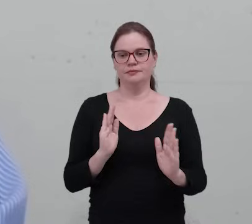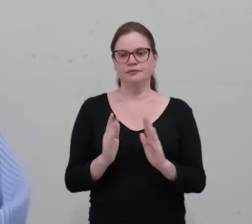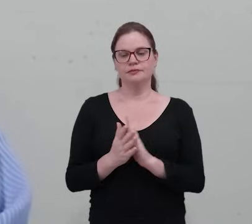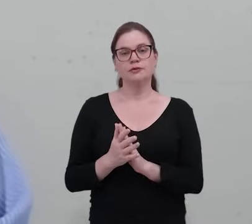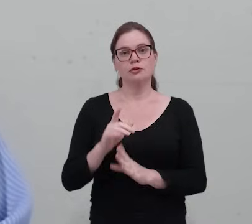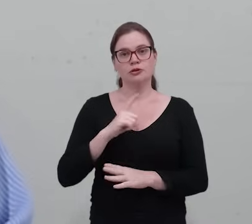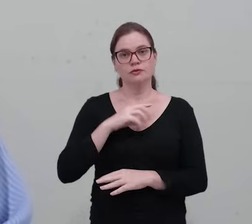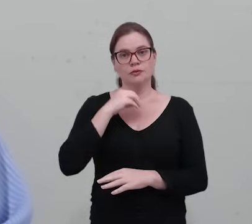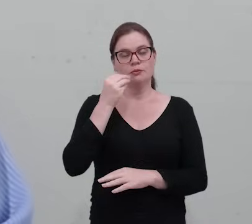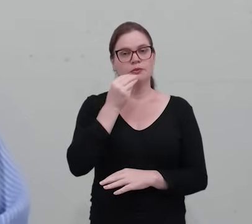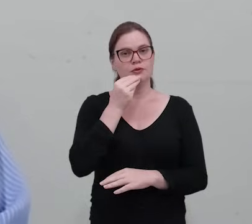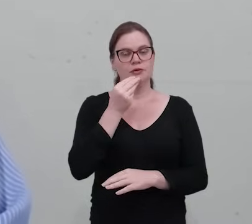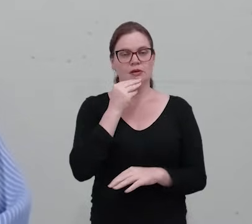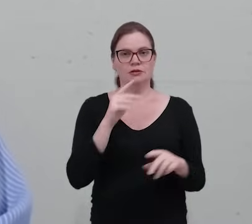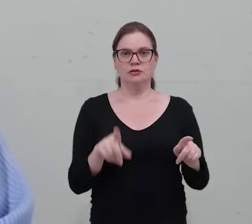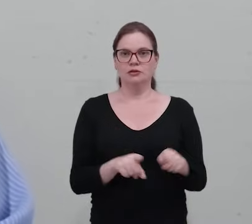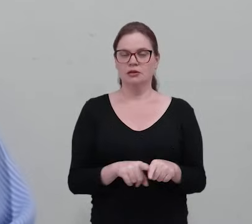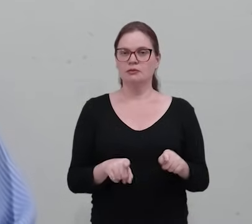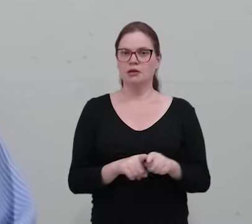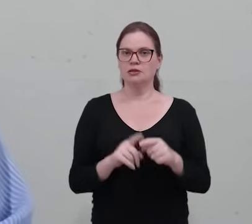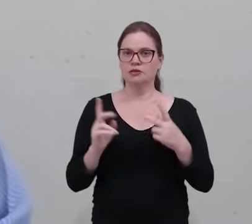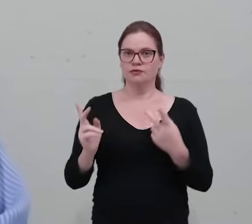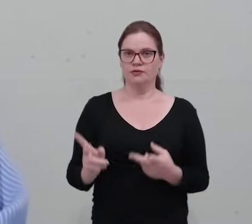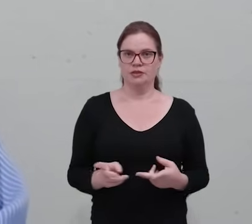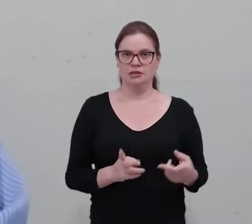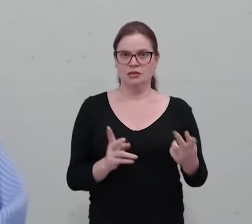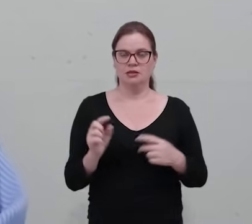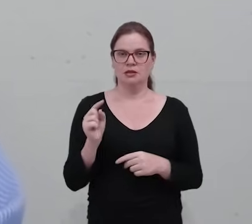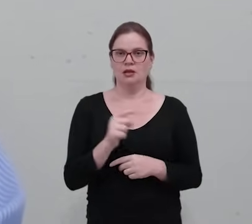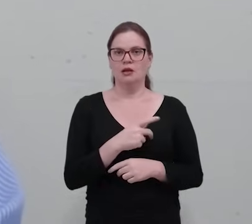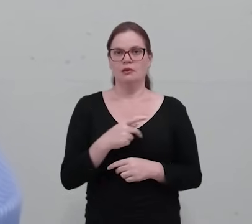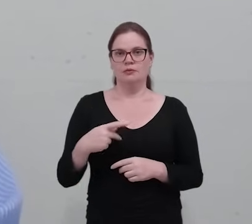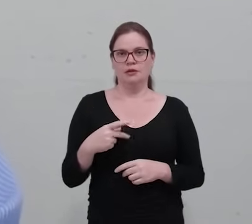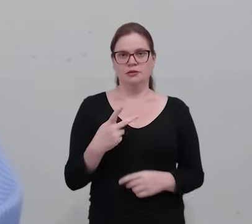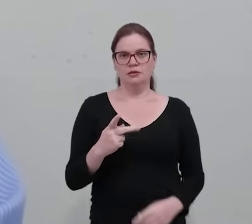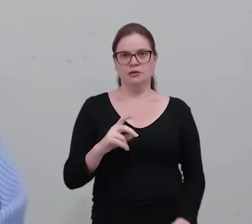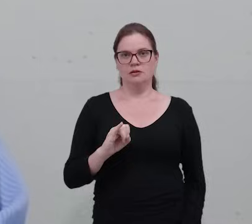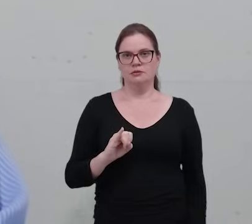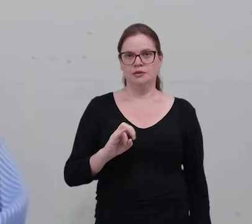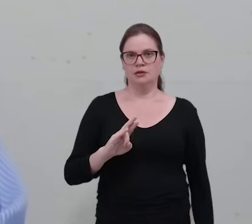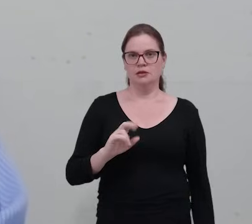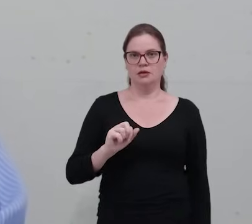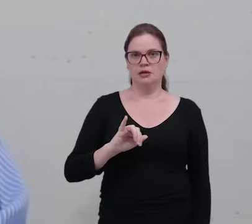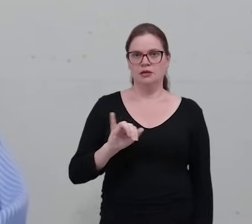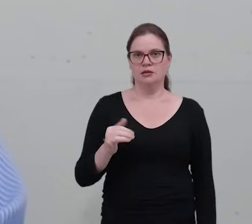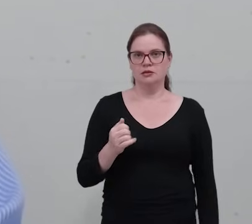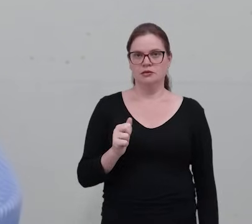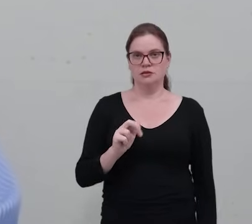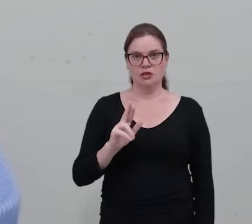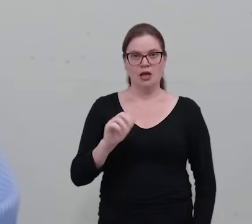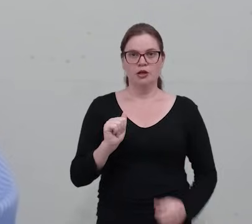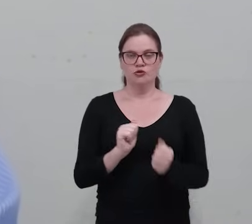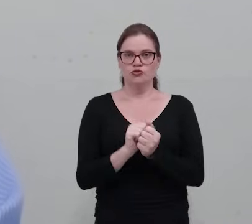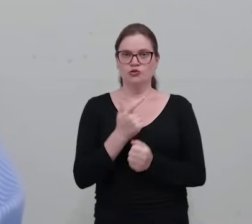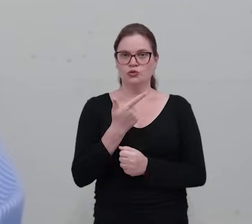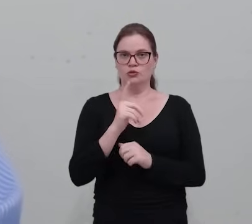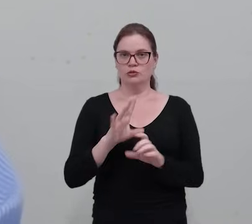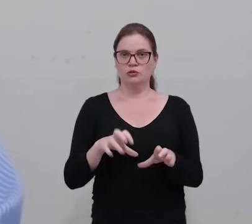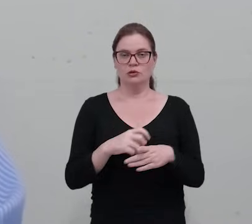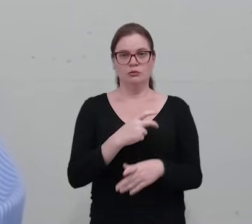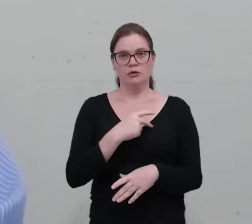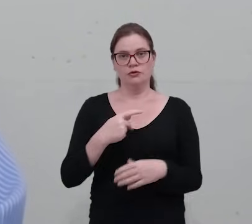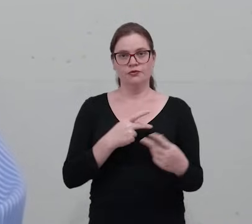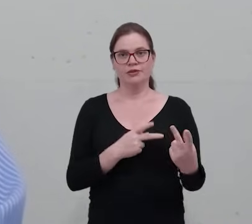né? E eu tive uma oportunidade também de poder fazer uma visita nessa época ao pastor Pirajara, na sua casa ali, junto com outros